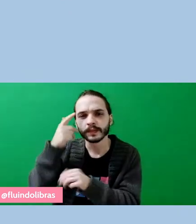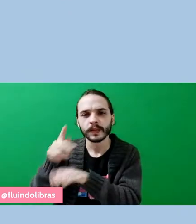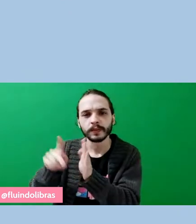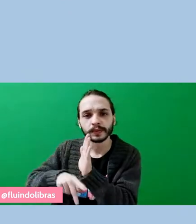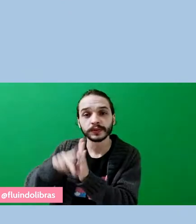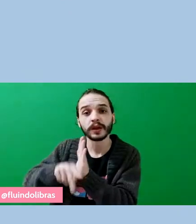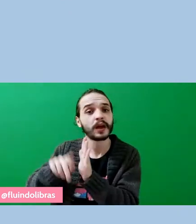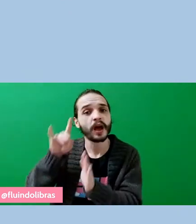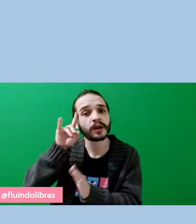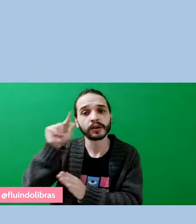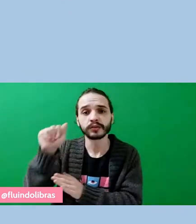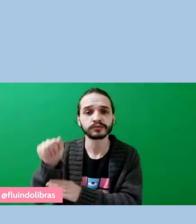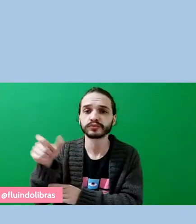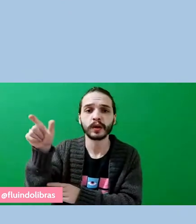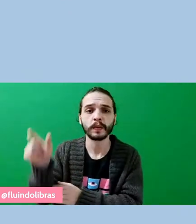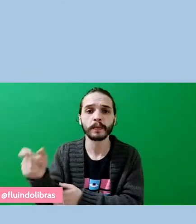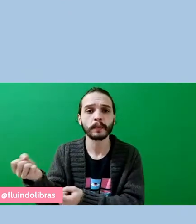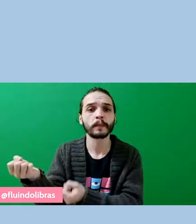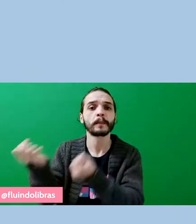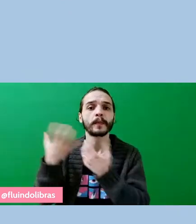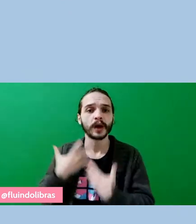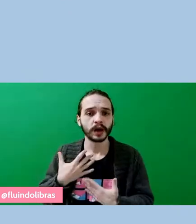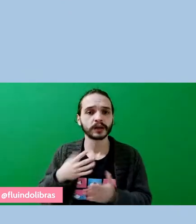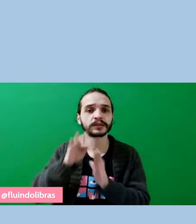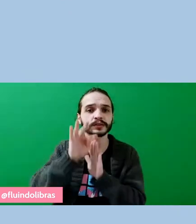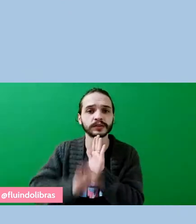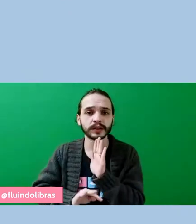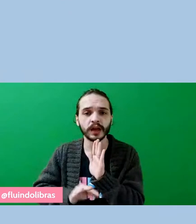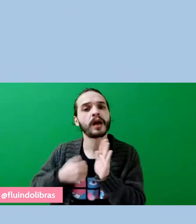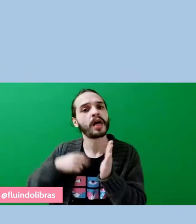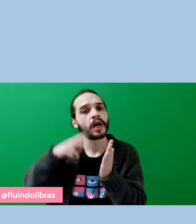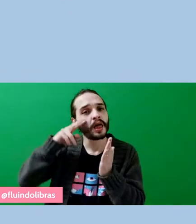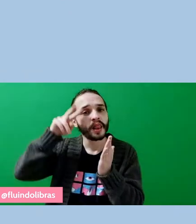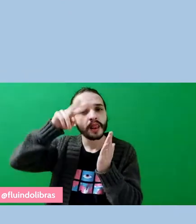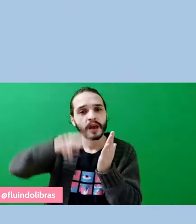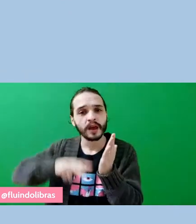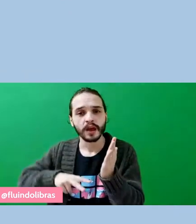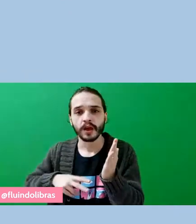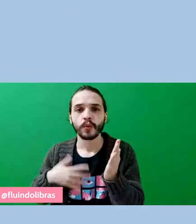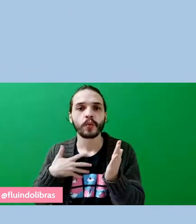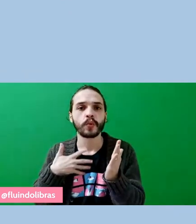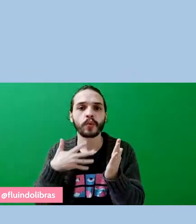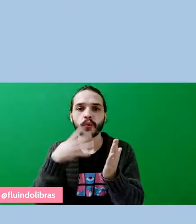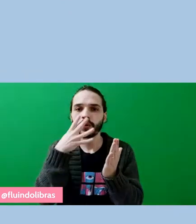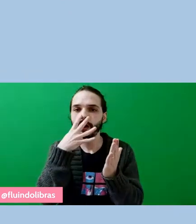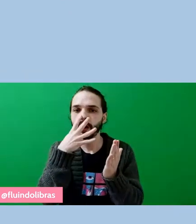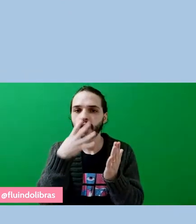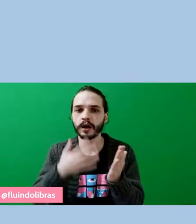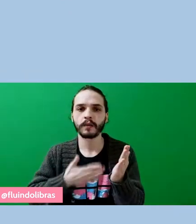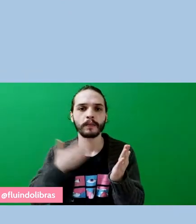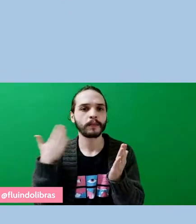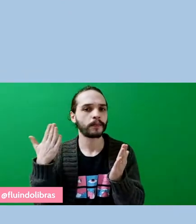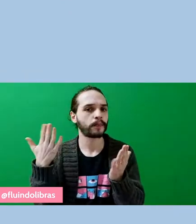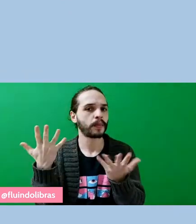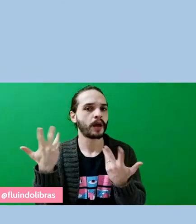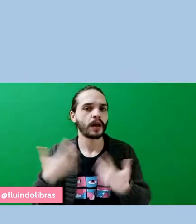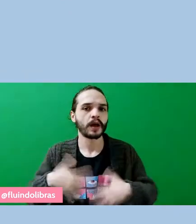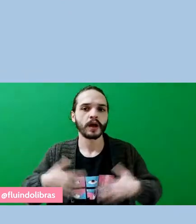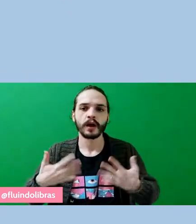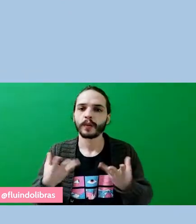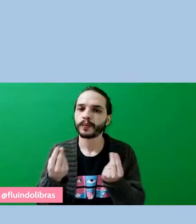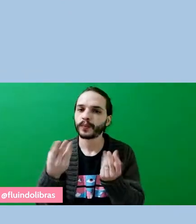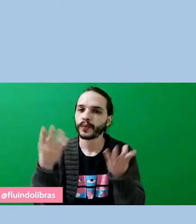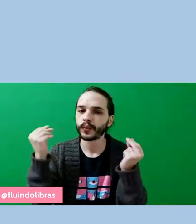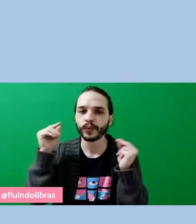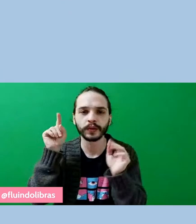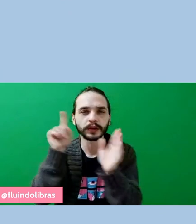tipo o um texto dos Negociantes. E eu li e fiquei muito impactado, realmente, fiquei muito impactado. Fiquei com muitas perguntas, né?